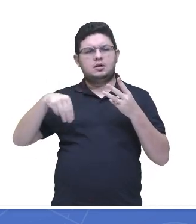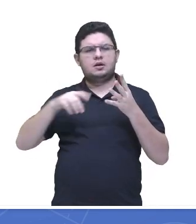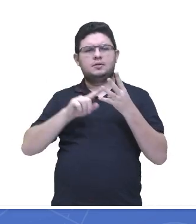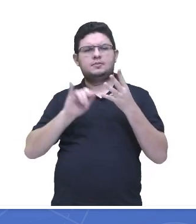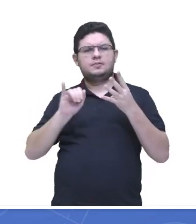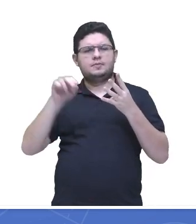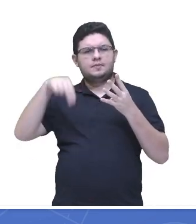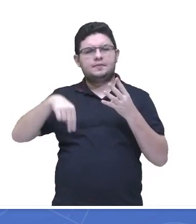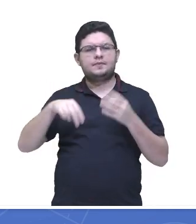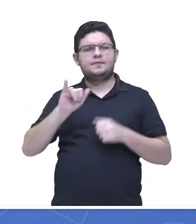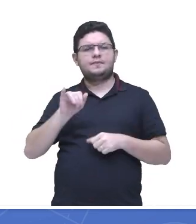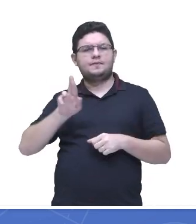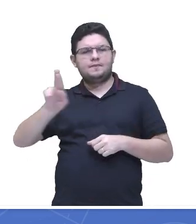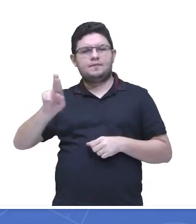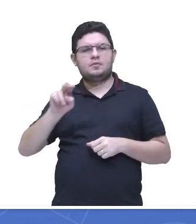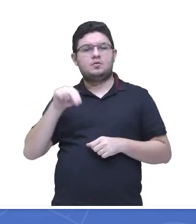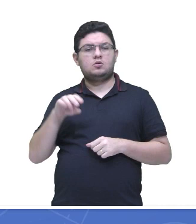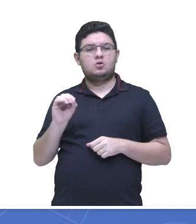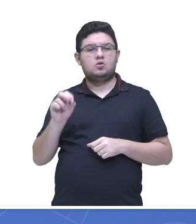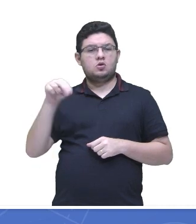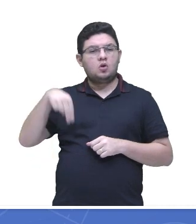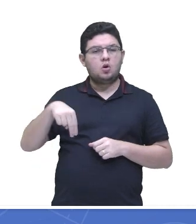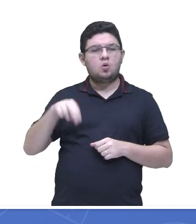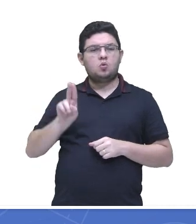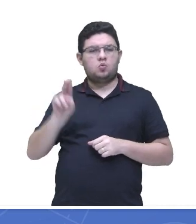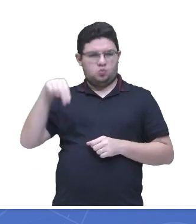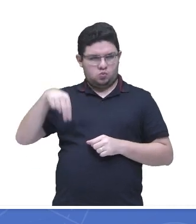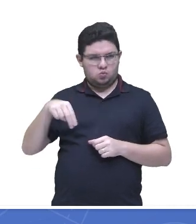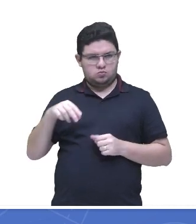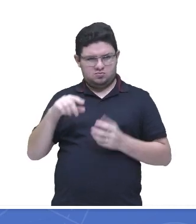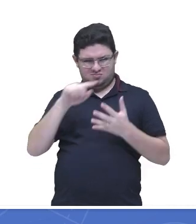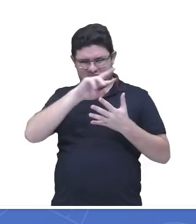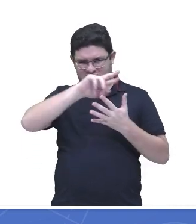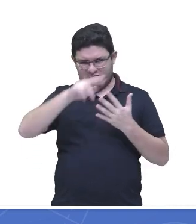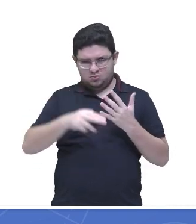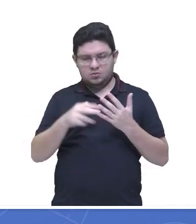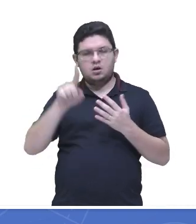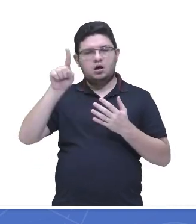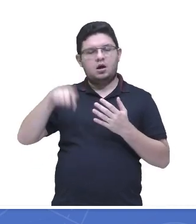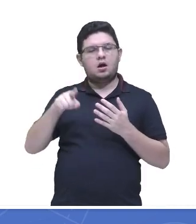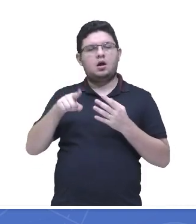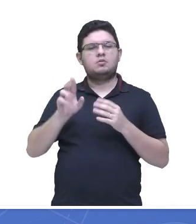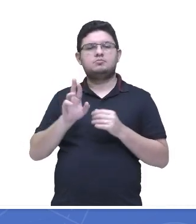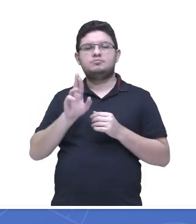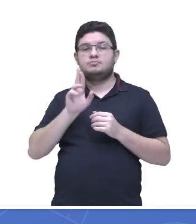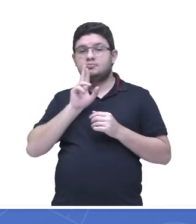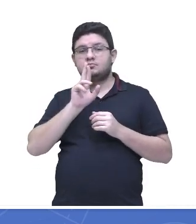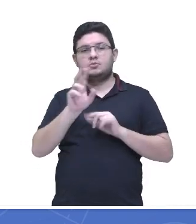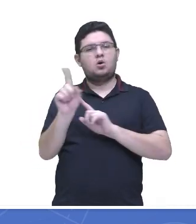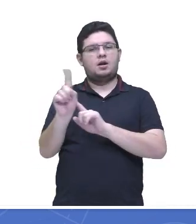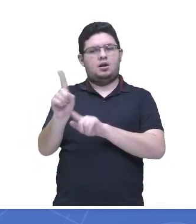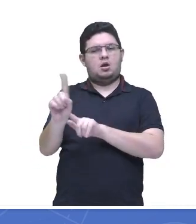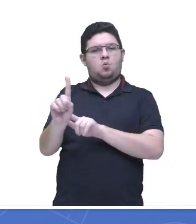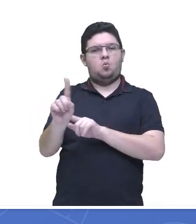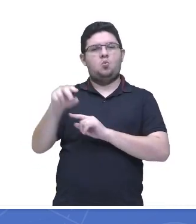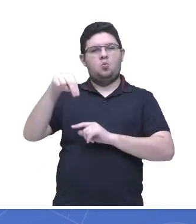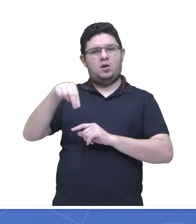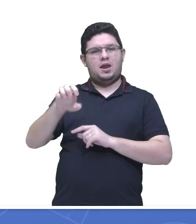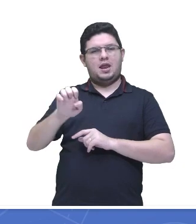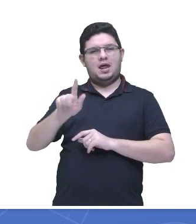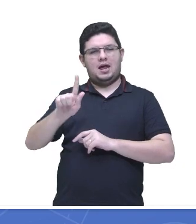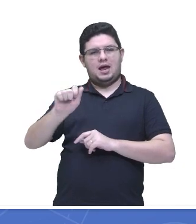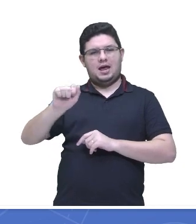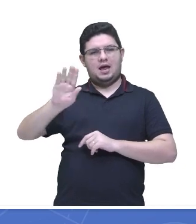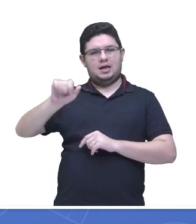não, eu já sei que eles indicam negação ou oposição. Como